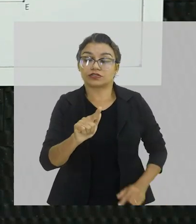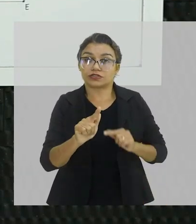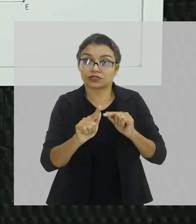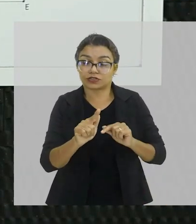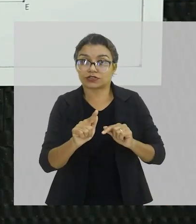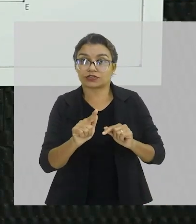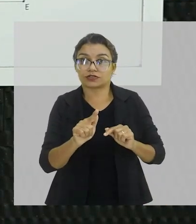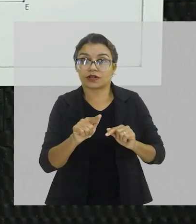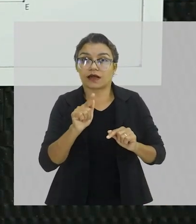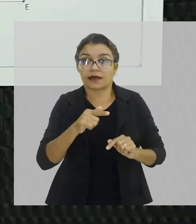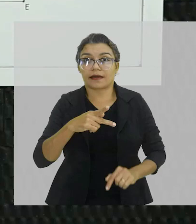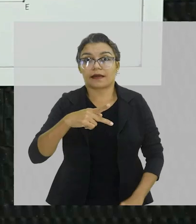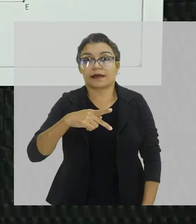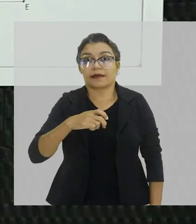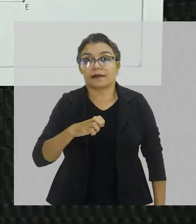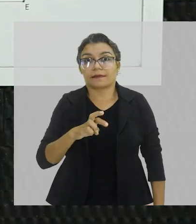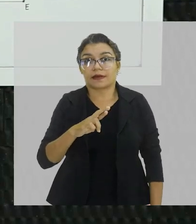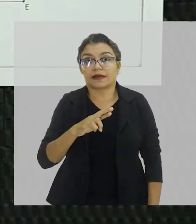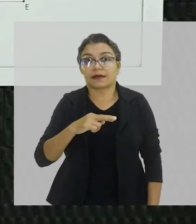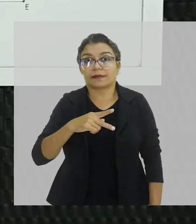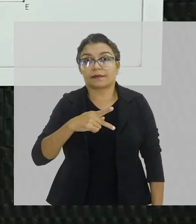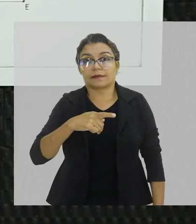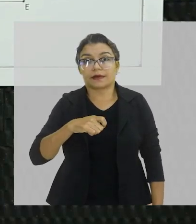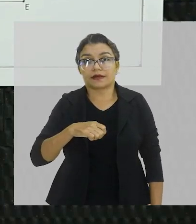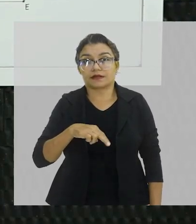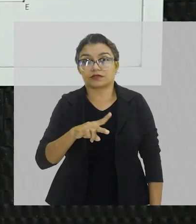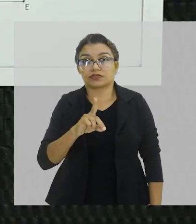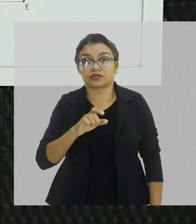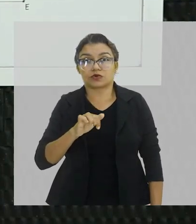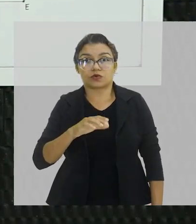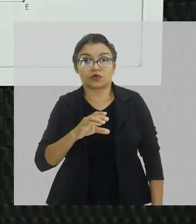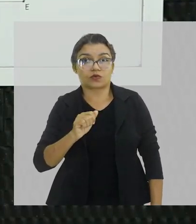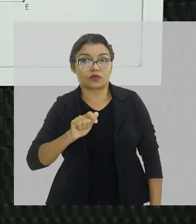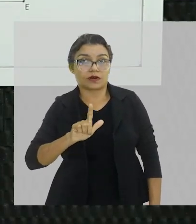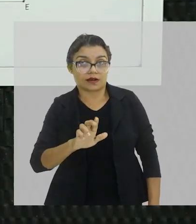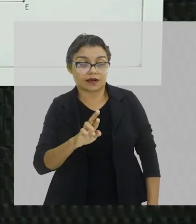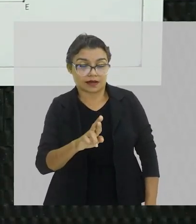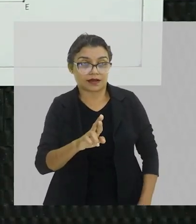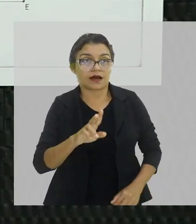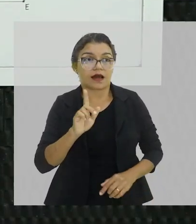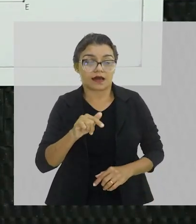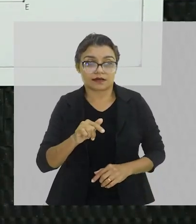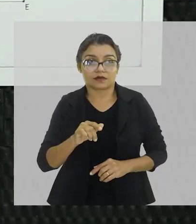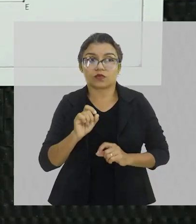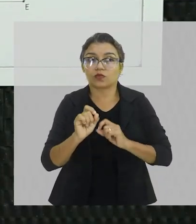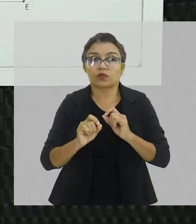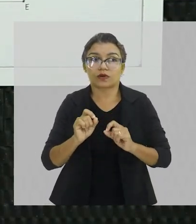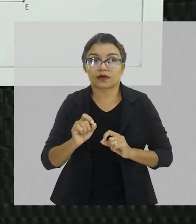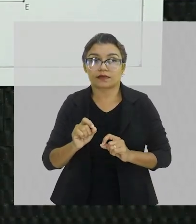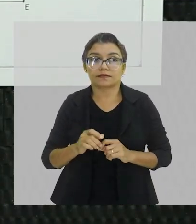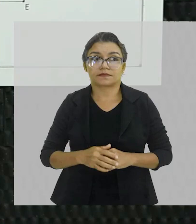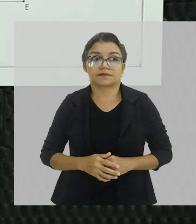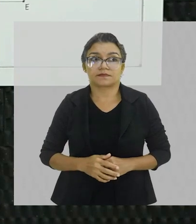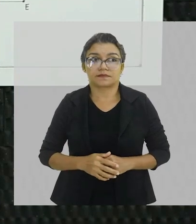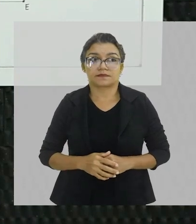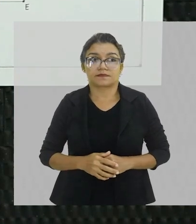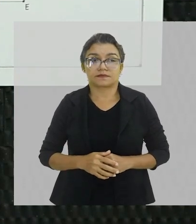é perpendicular ao raio no ponto de tangência. Então, esse ângulo aqui, turminha, é um ângulo de